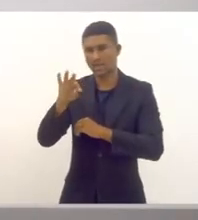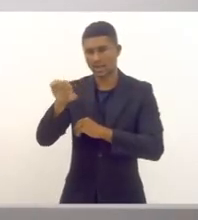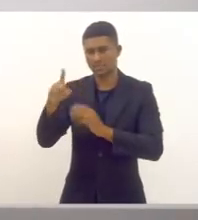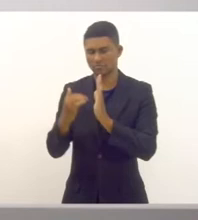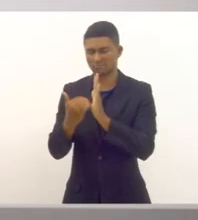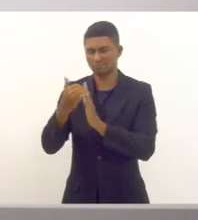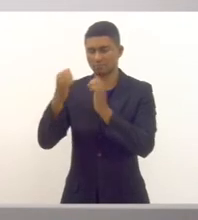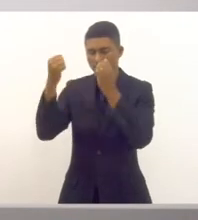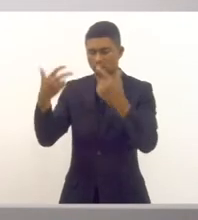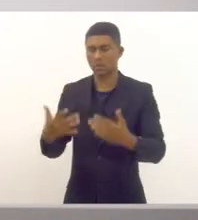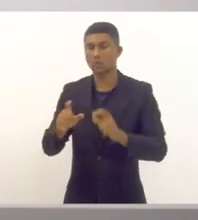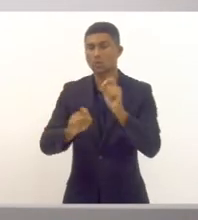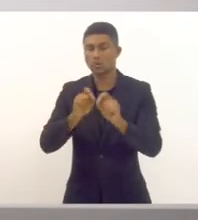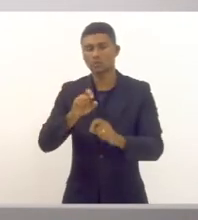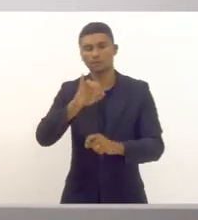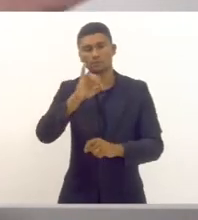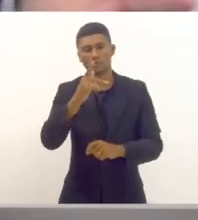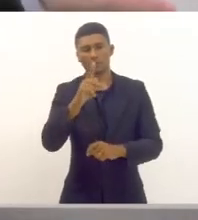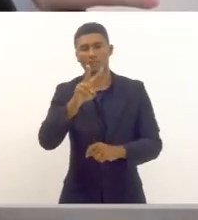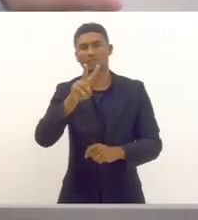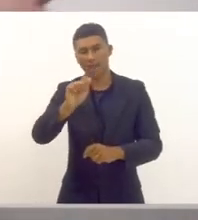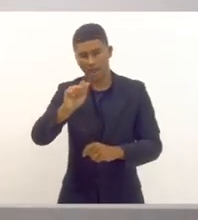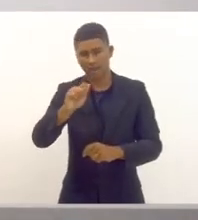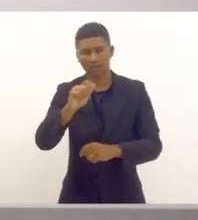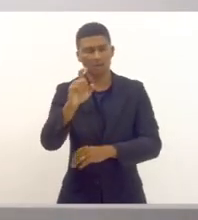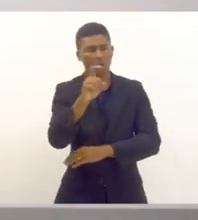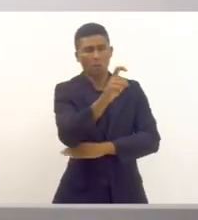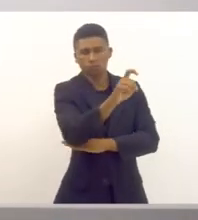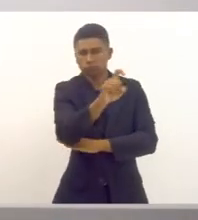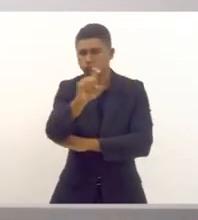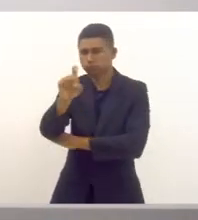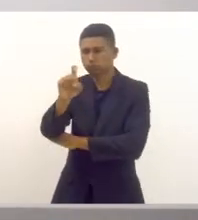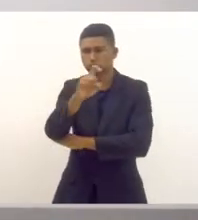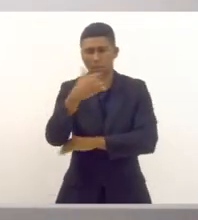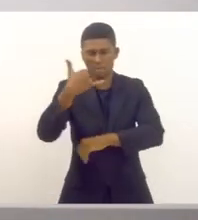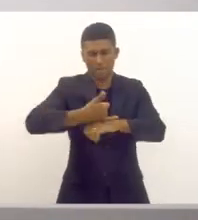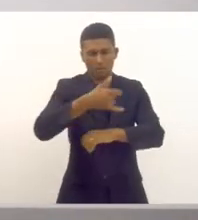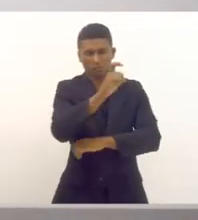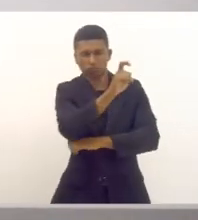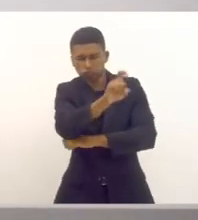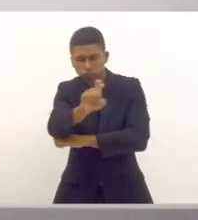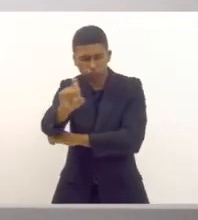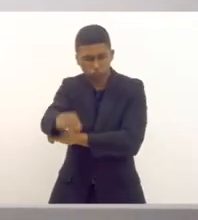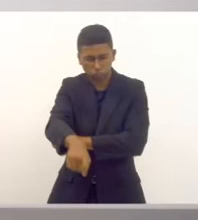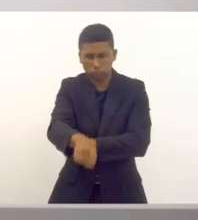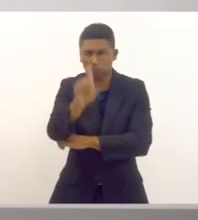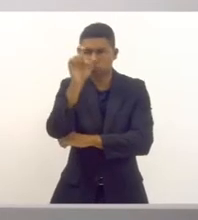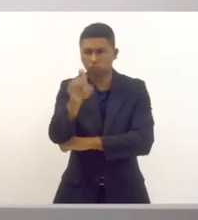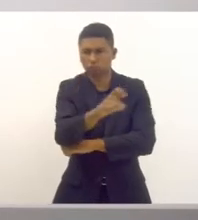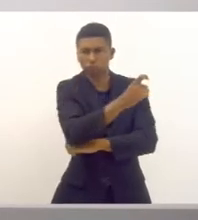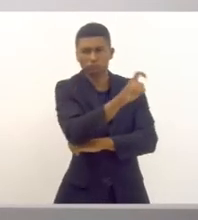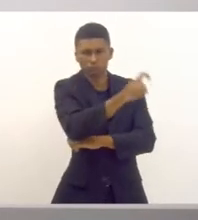assunto do IPVA dos guindastes, que, como o senhor já citou no início da sua apresentação,